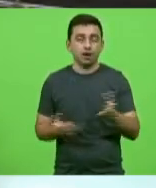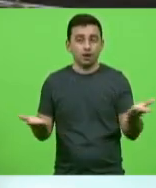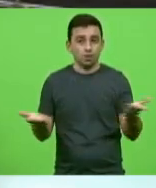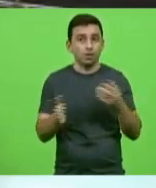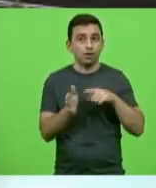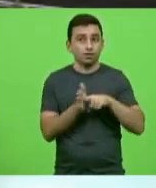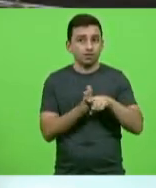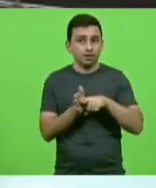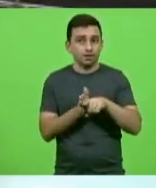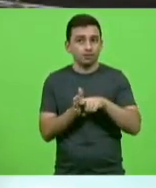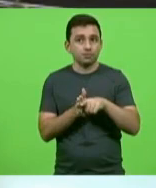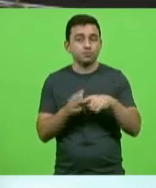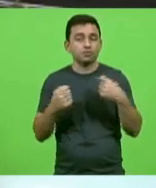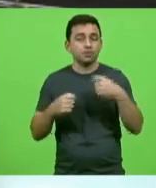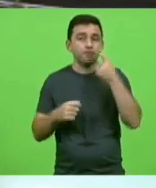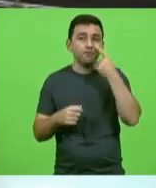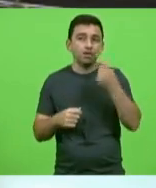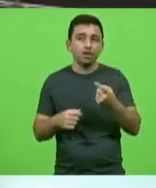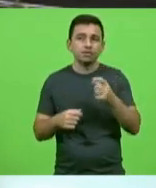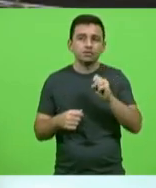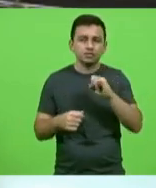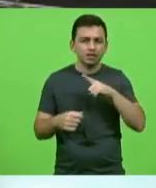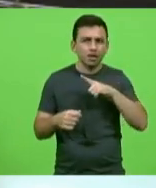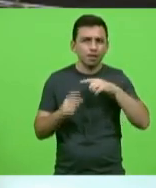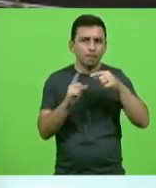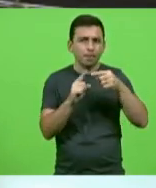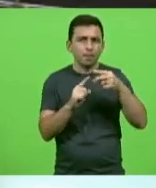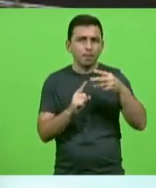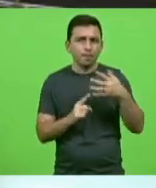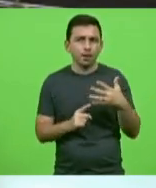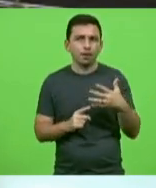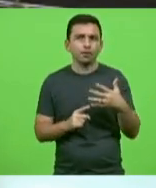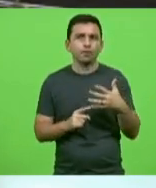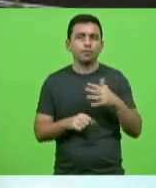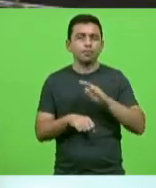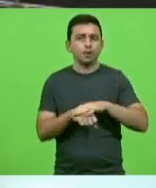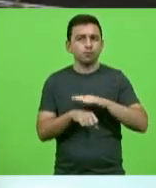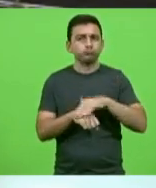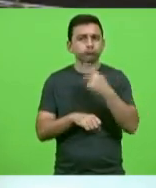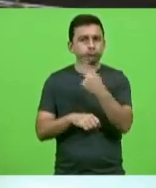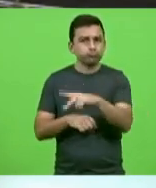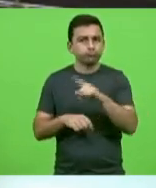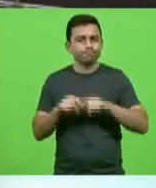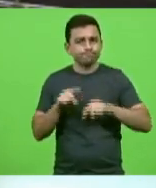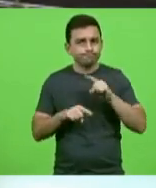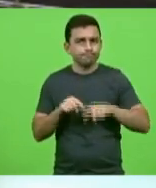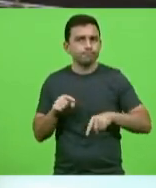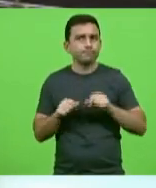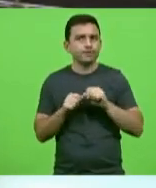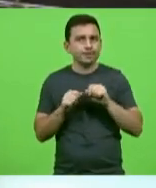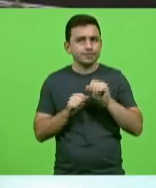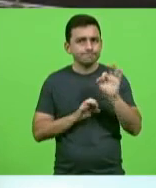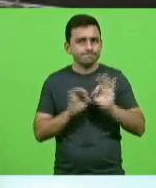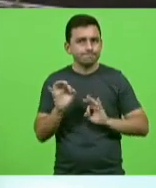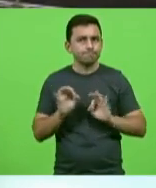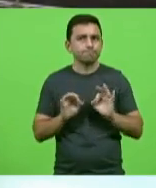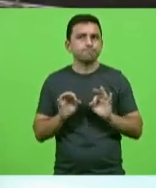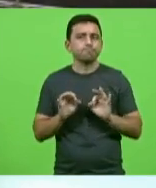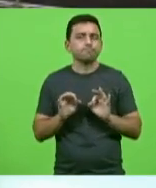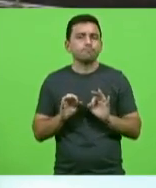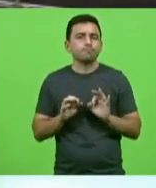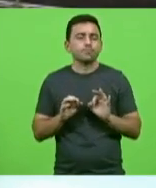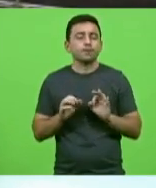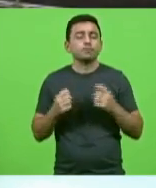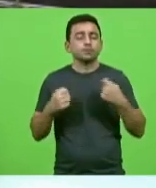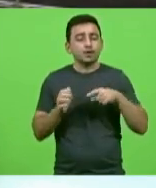deve recair sobre a existência de elementos probatórios de autoria e materialidade tal condenação deverá recair